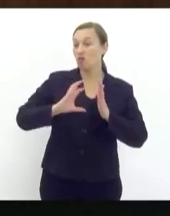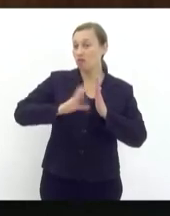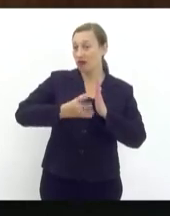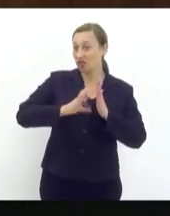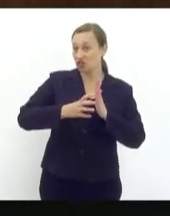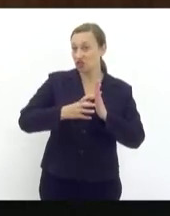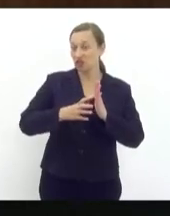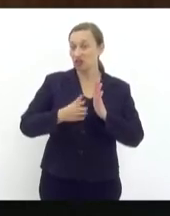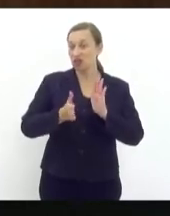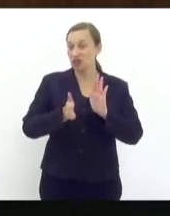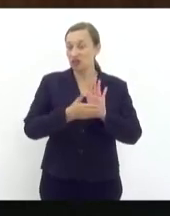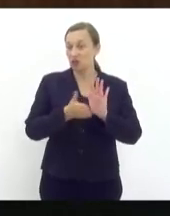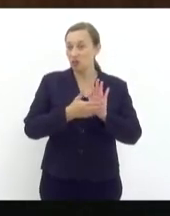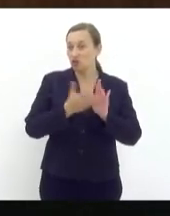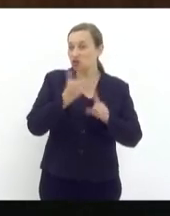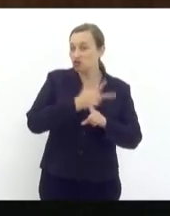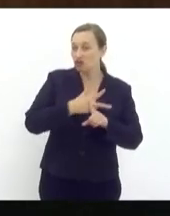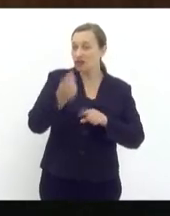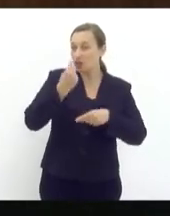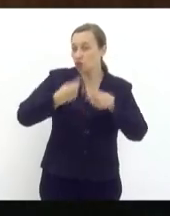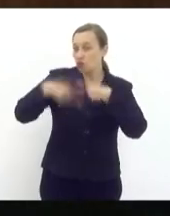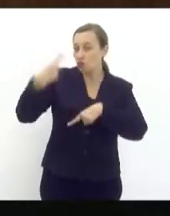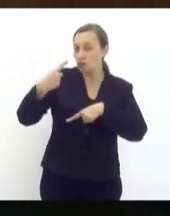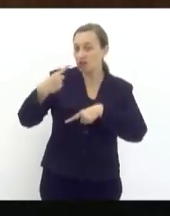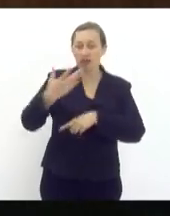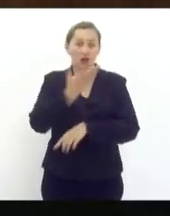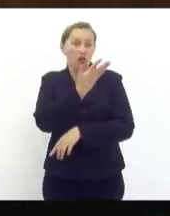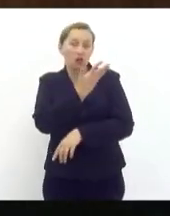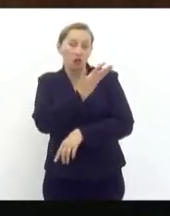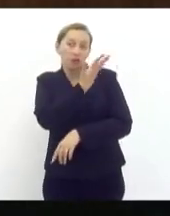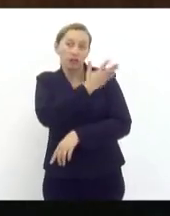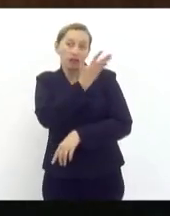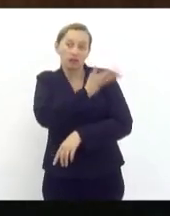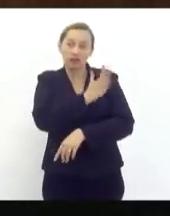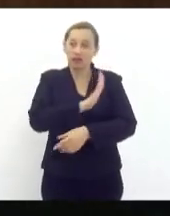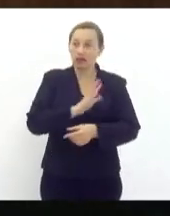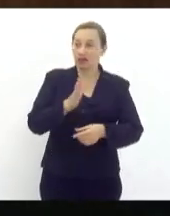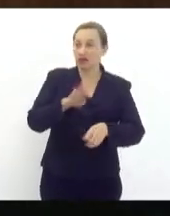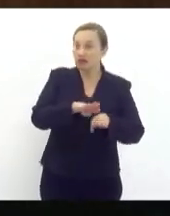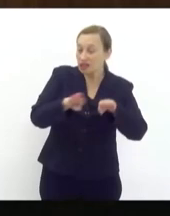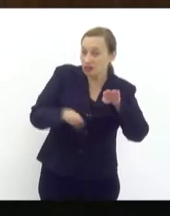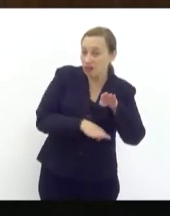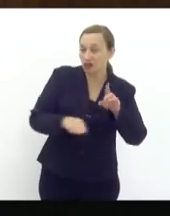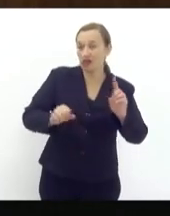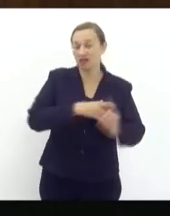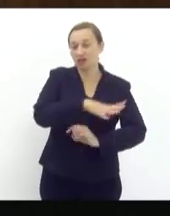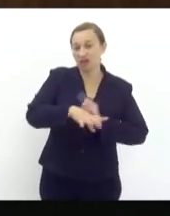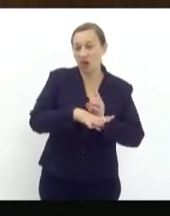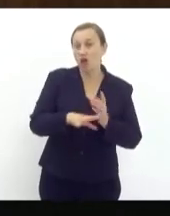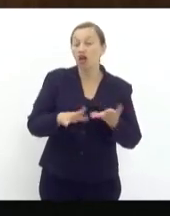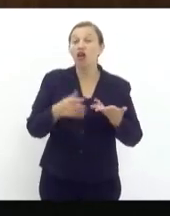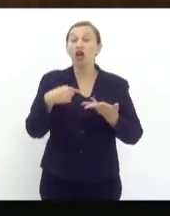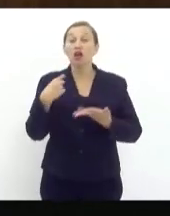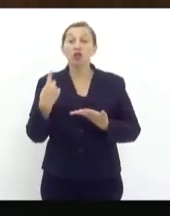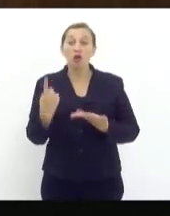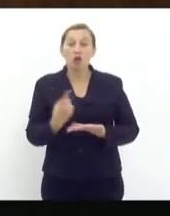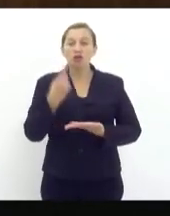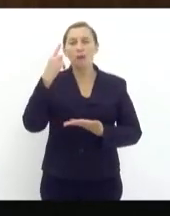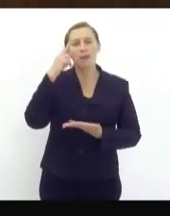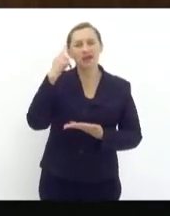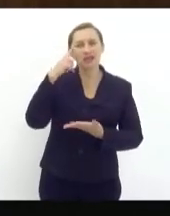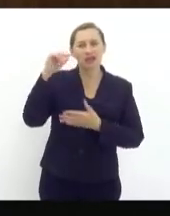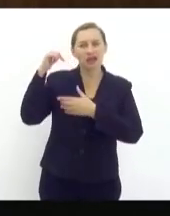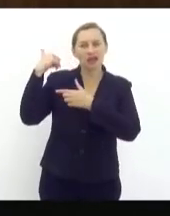que é vencer e superar o preconceito e desigualdade social e quando a gente pensa na